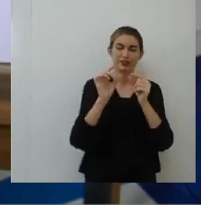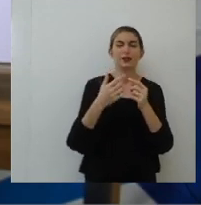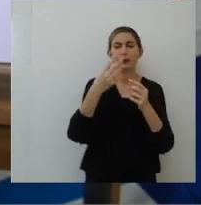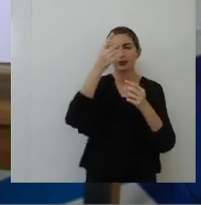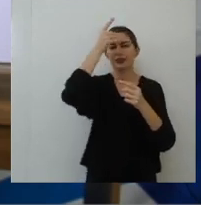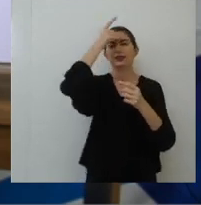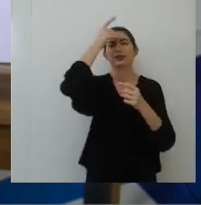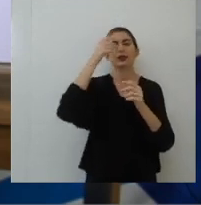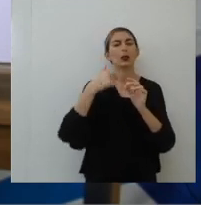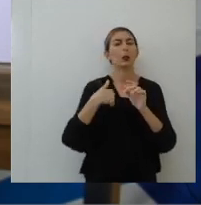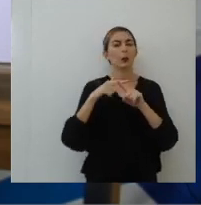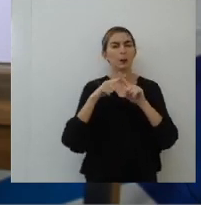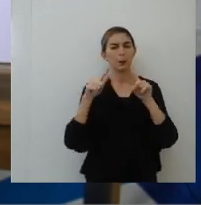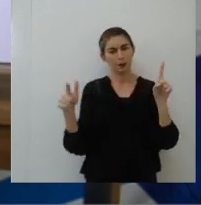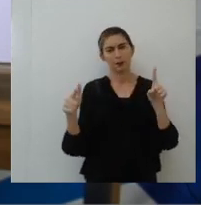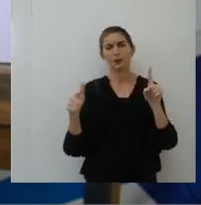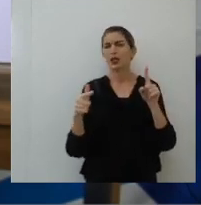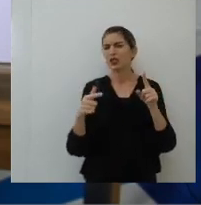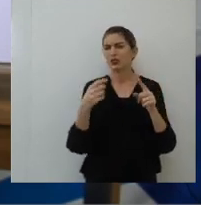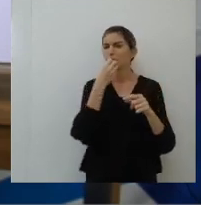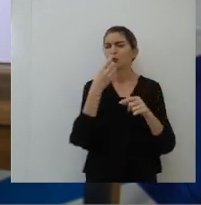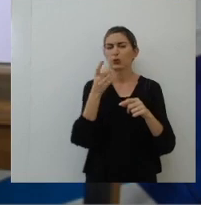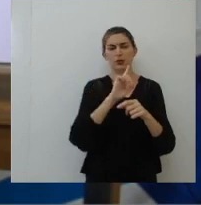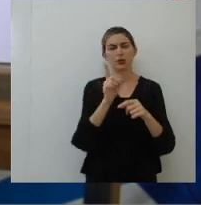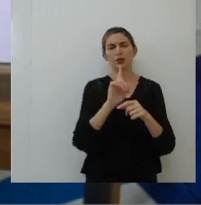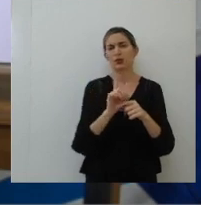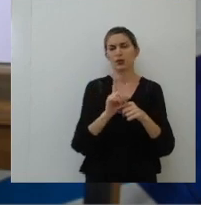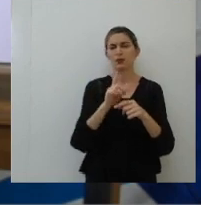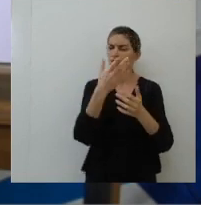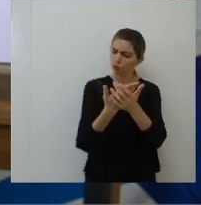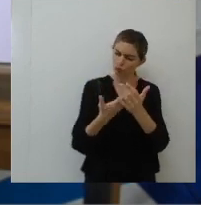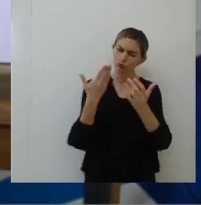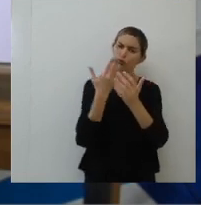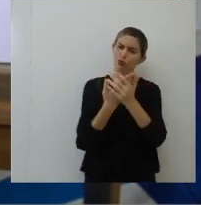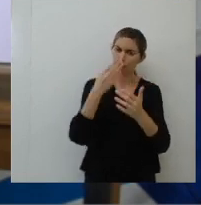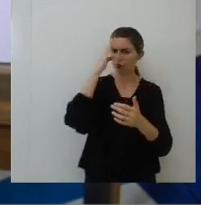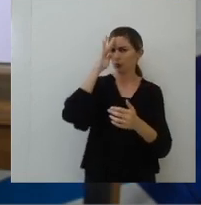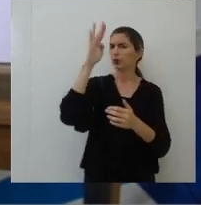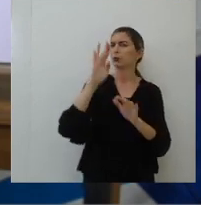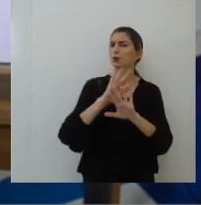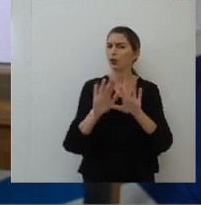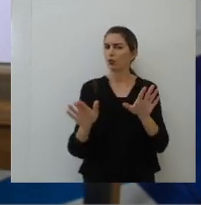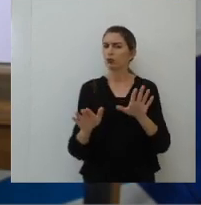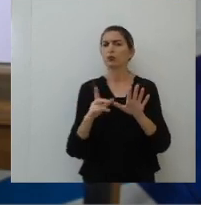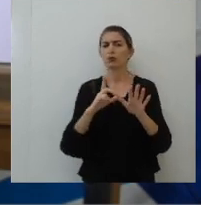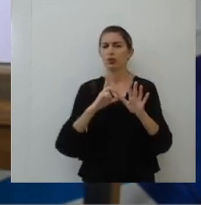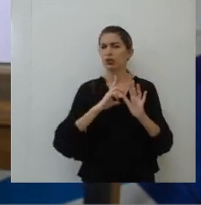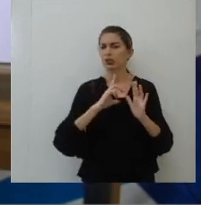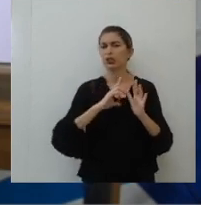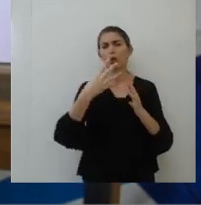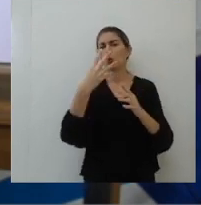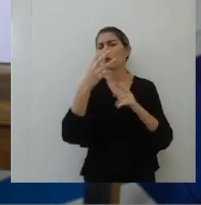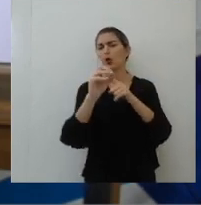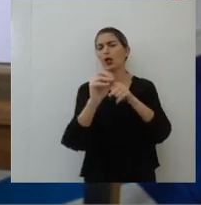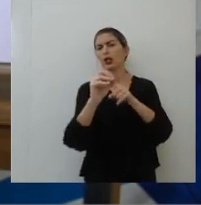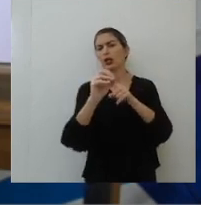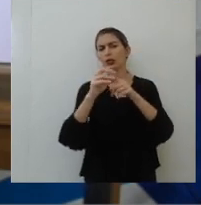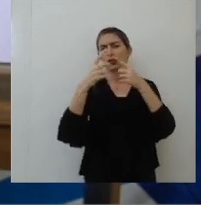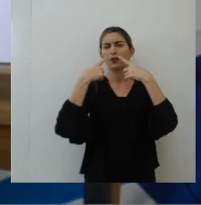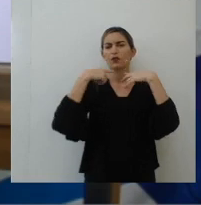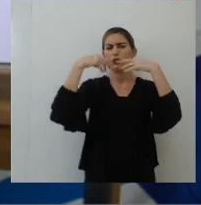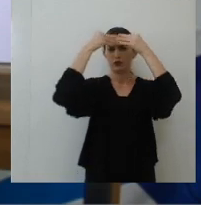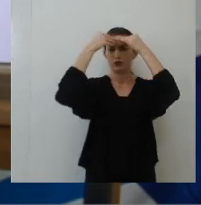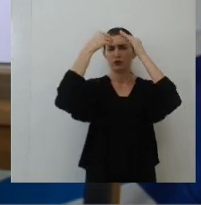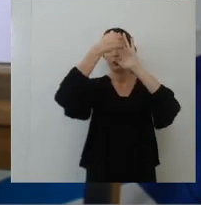assim, acho que decorar não é legal. Né? Você estuda as principais, tá? E se quiser, tem uma média de 40 figuras de linguagem no total.